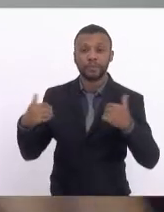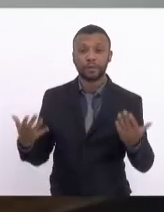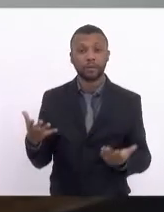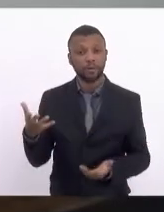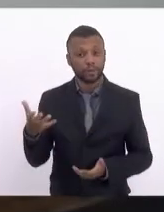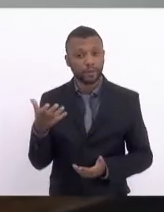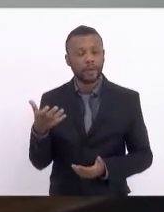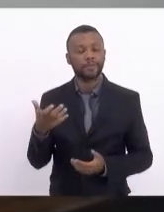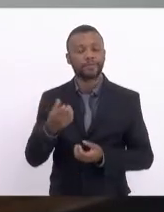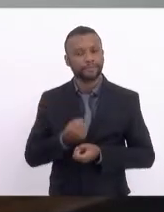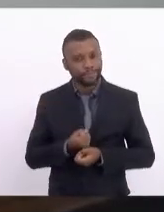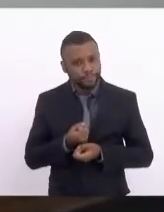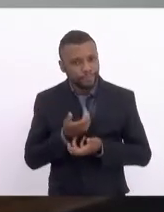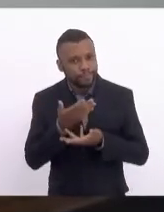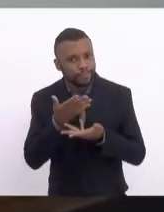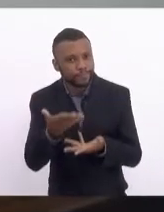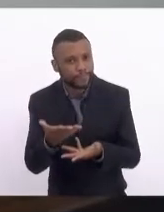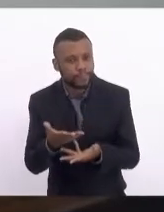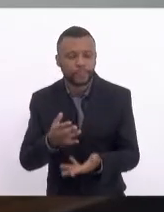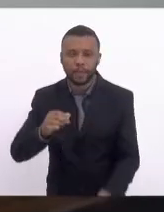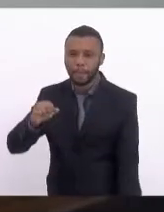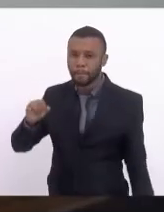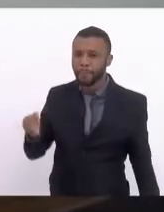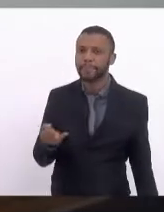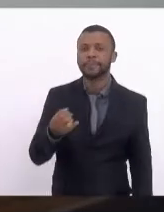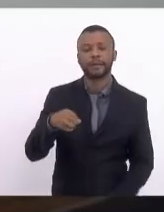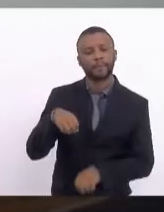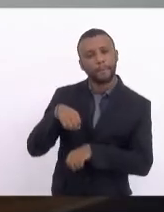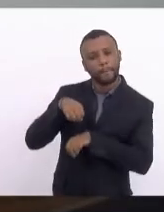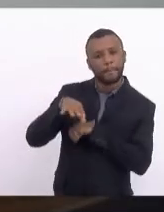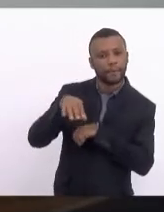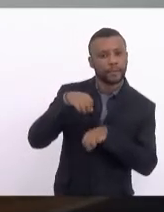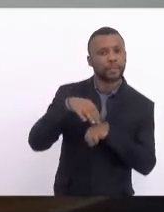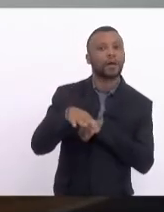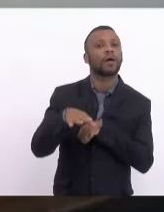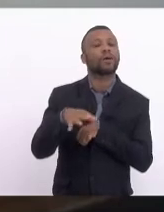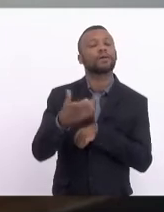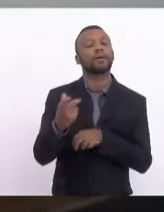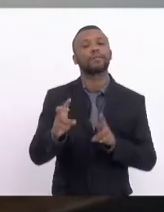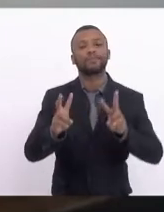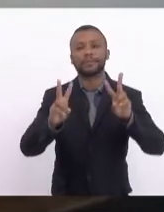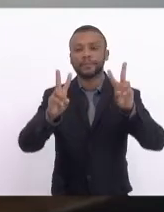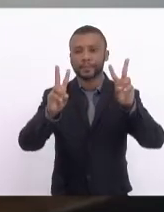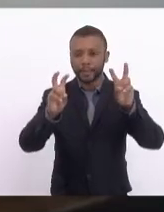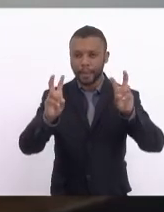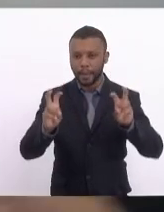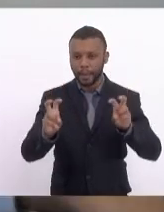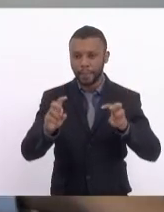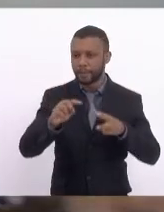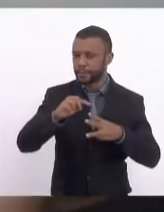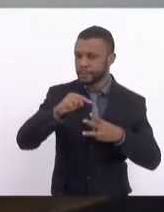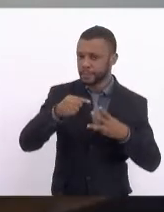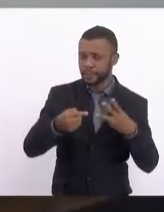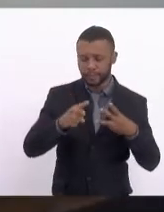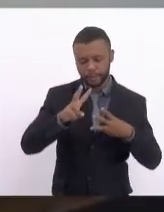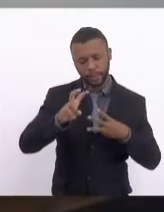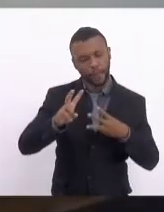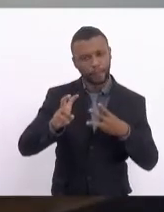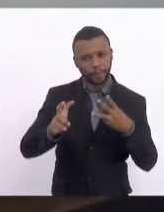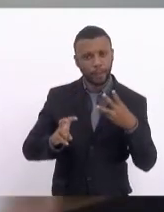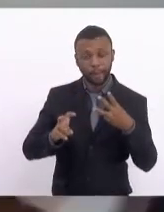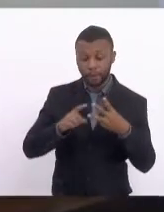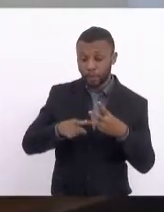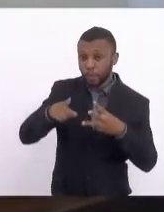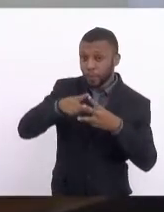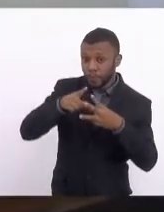uma manifestação aqui, abordando três temas. E o primeiro deles vai